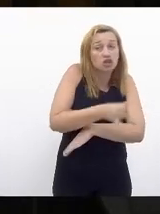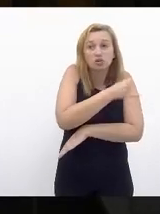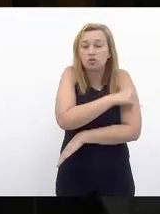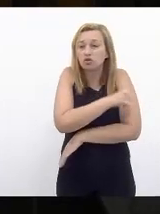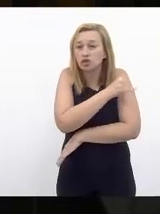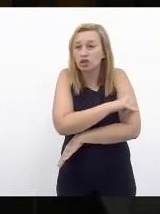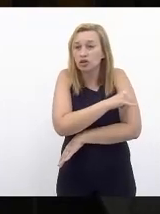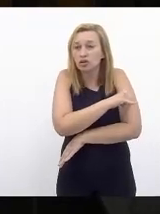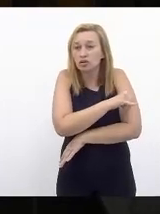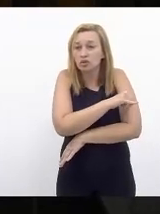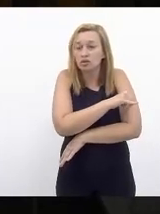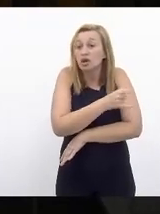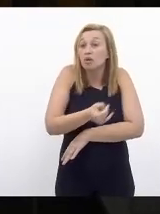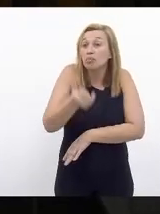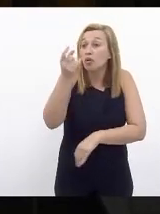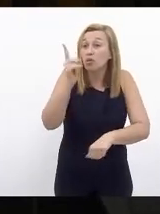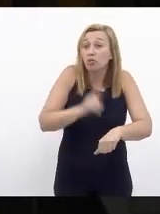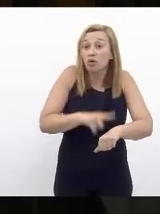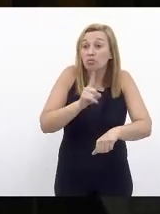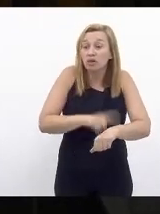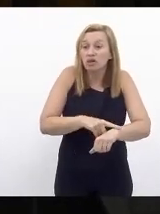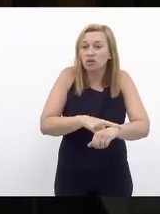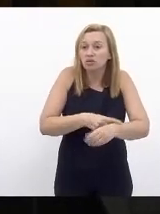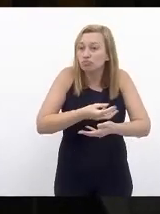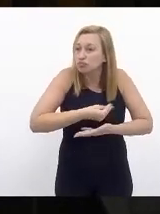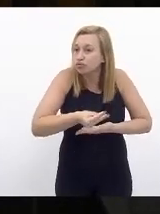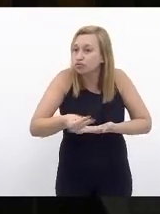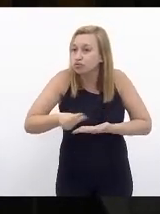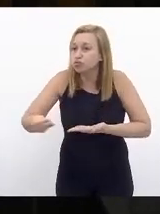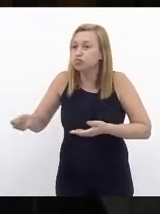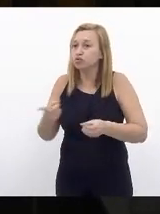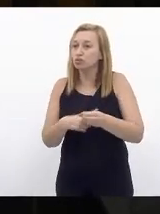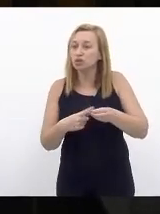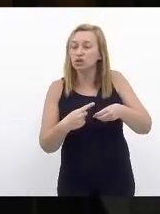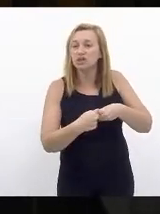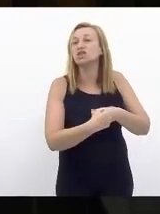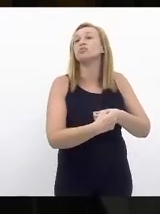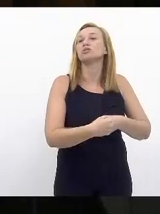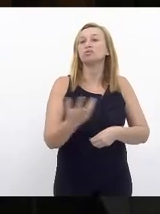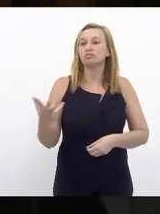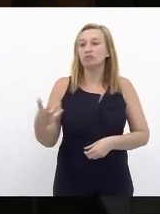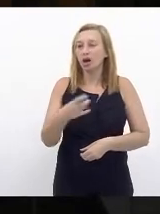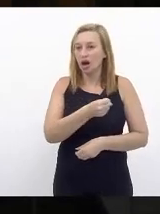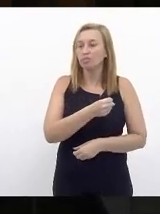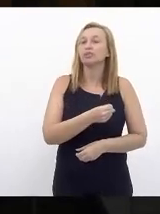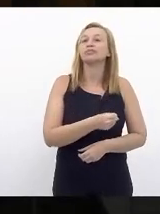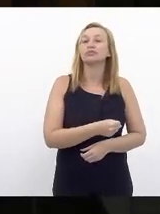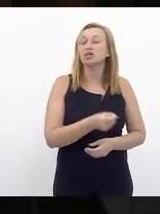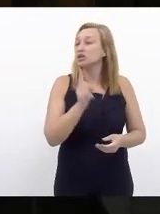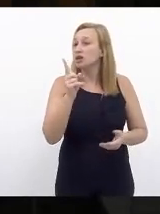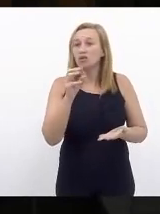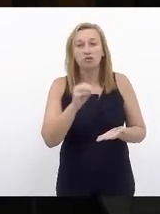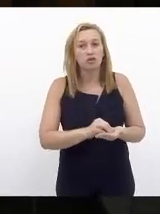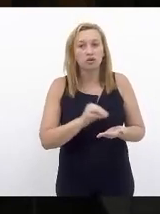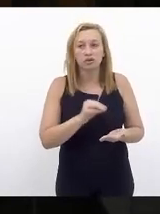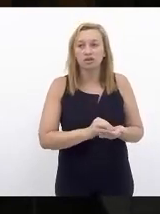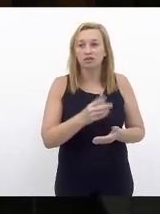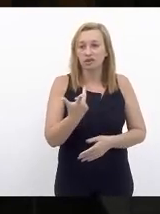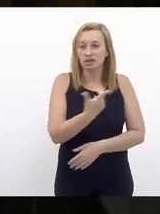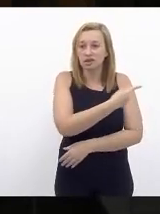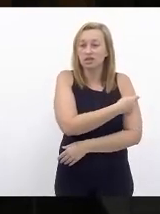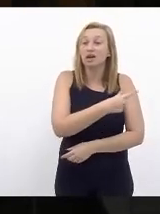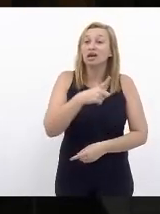Janeiro, em poucas horas está em todos os municípios do estado. Não falta vacina. Há